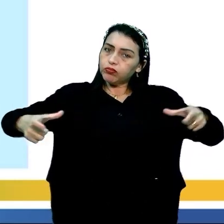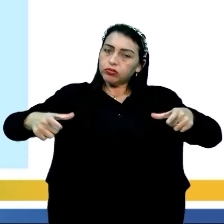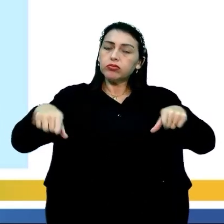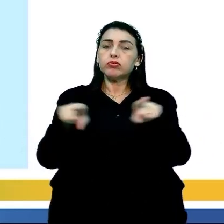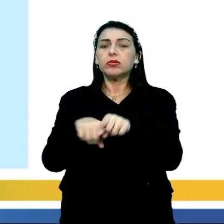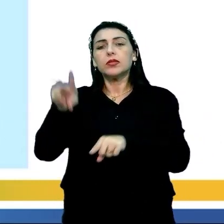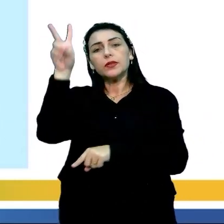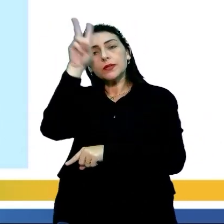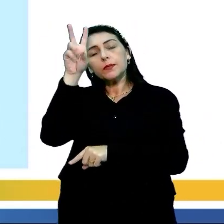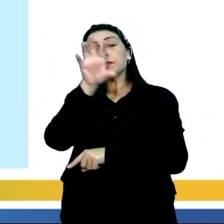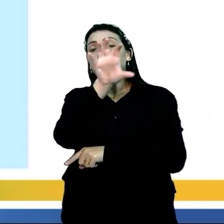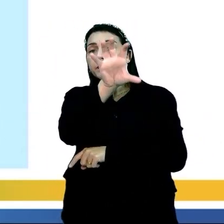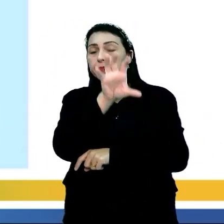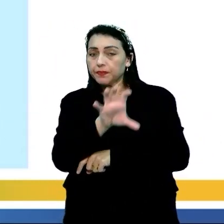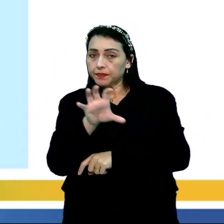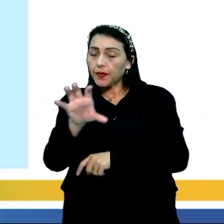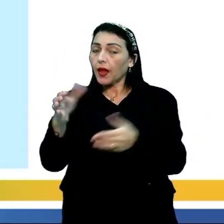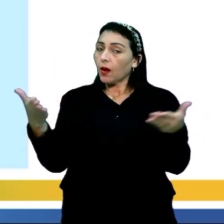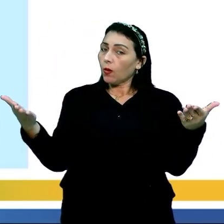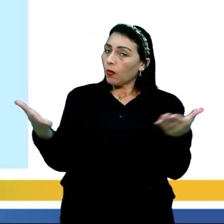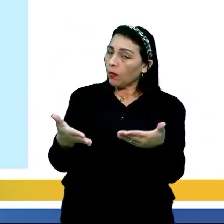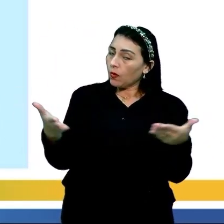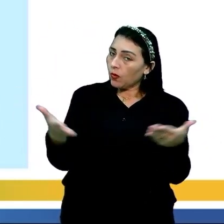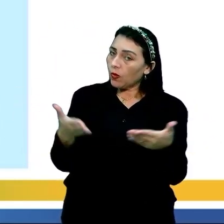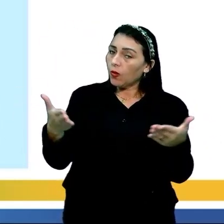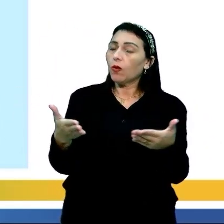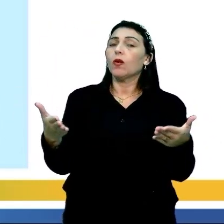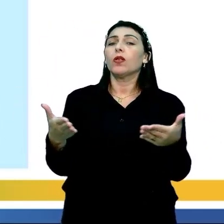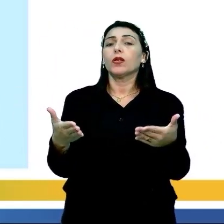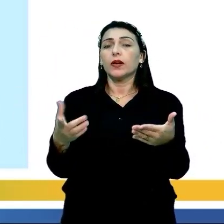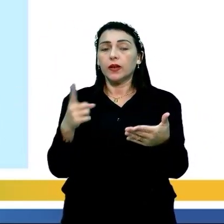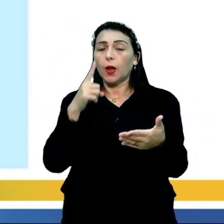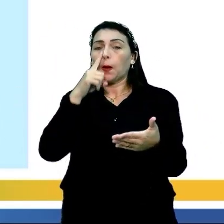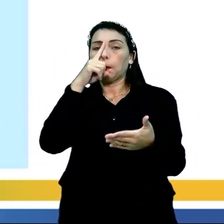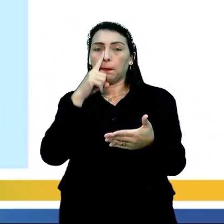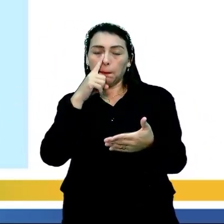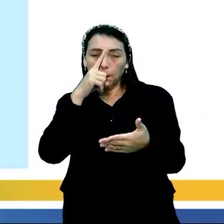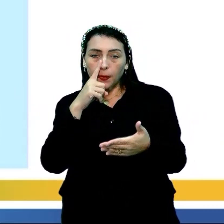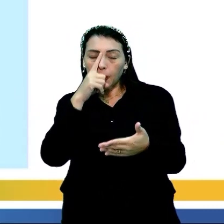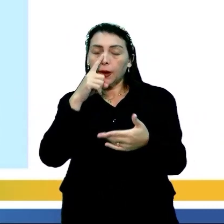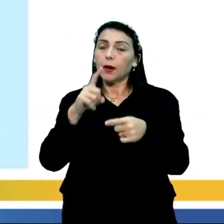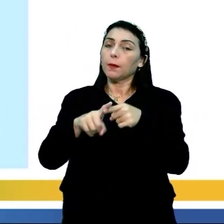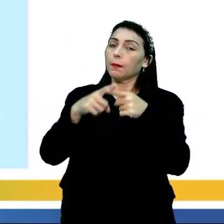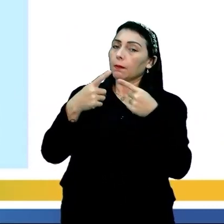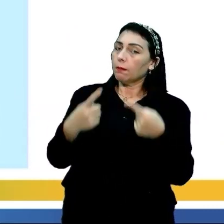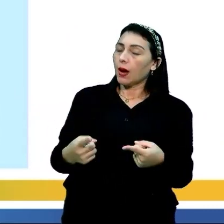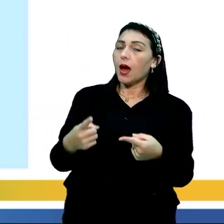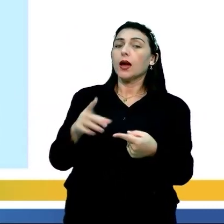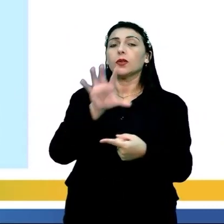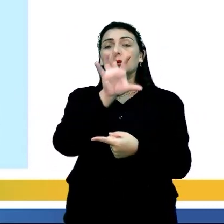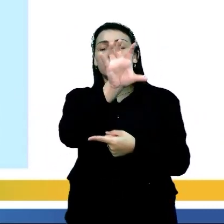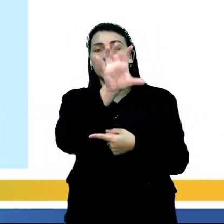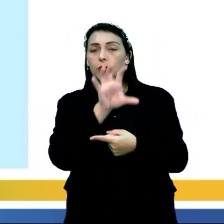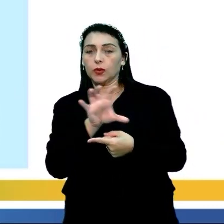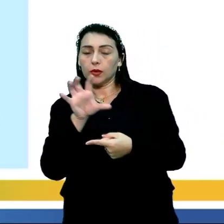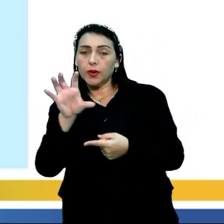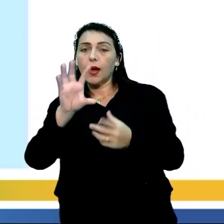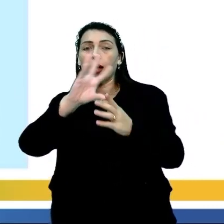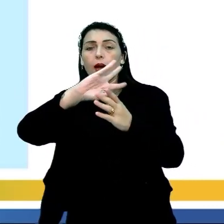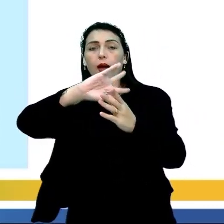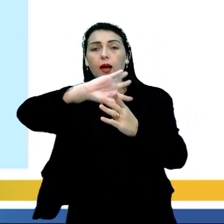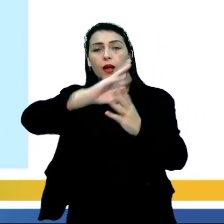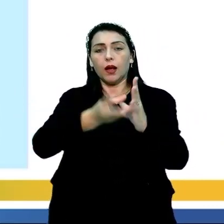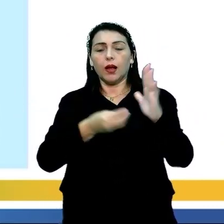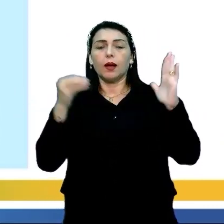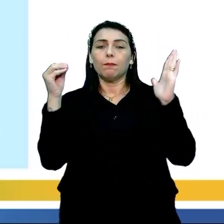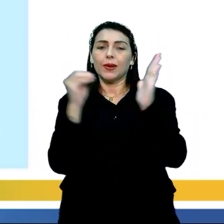todos os domínios morfoclimáticos hoje eles estão ameaçados de alguma forma. Porém, o domínio morfoclimático amazônico